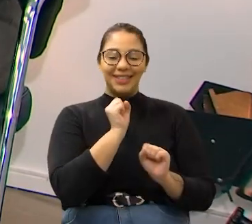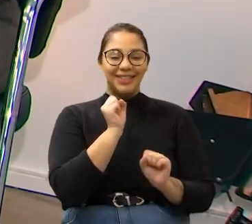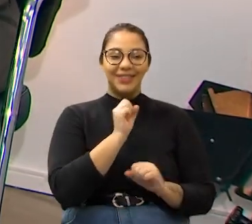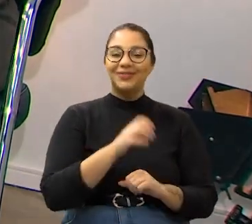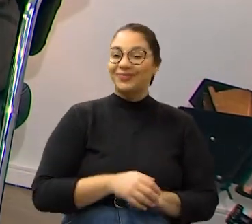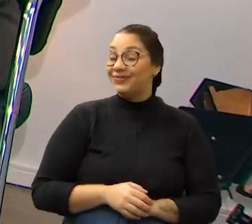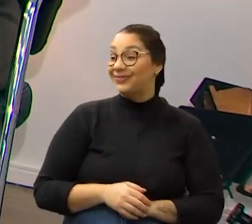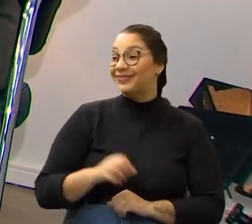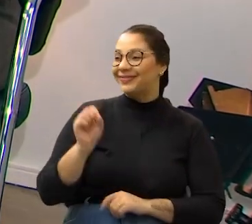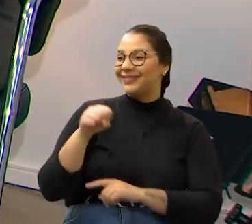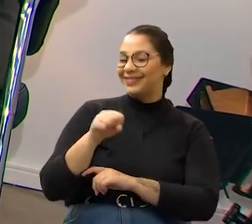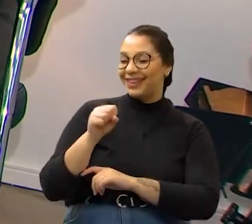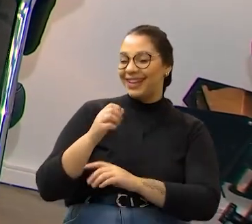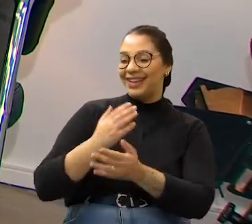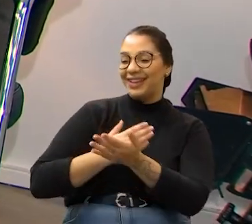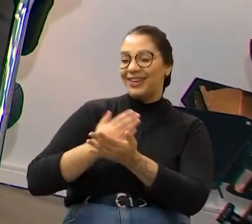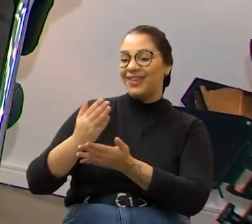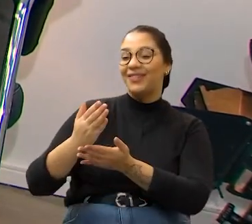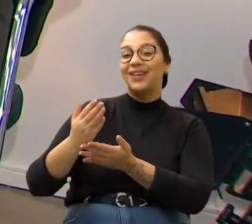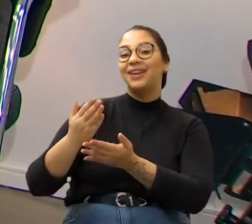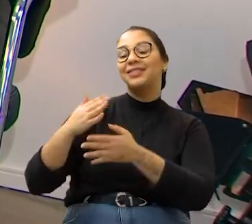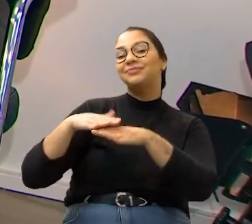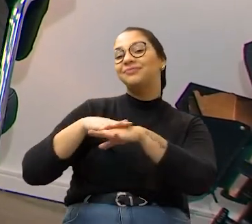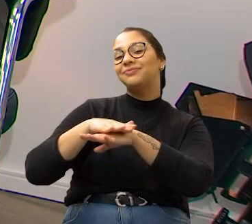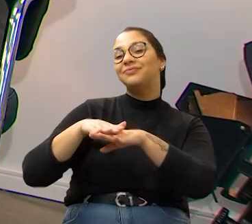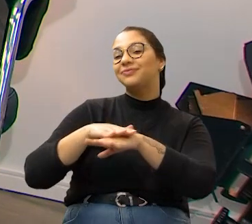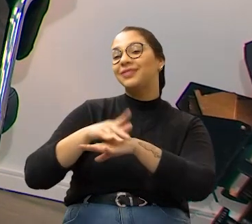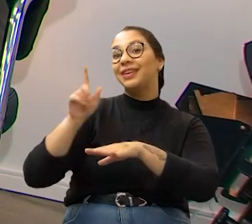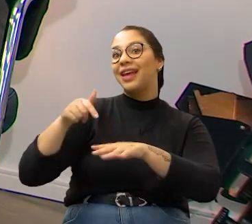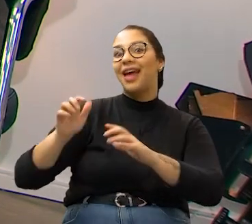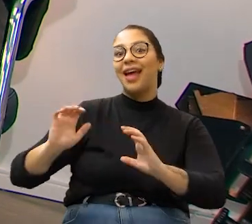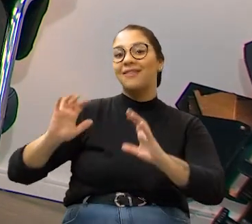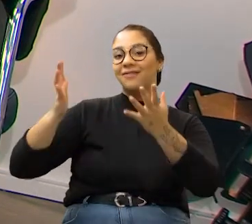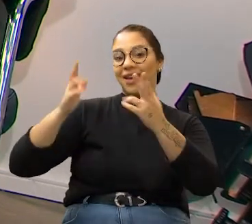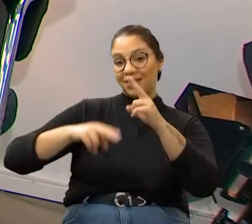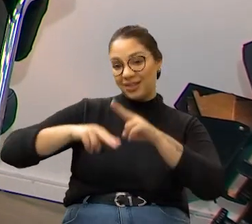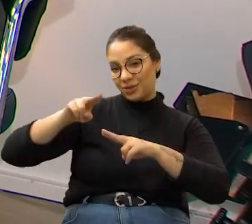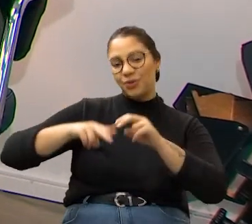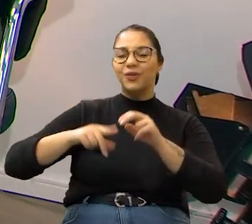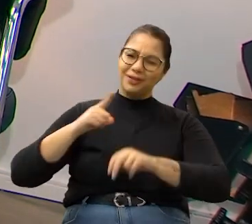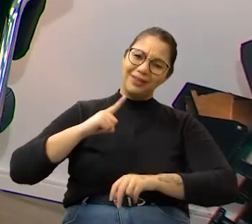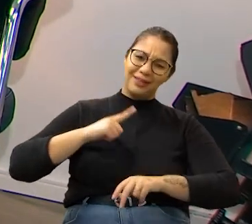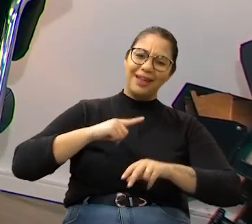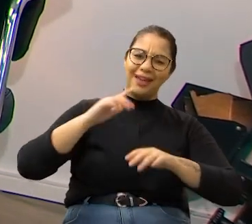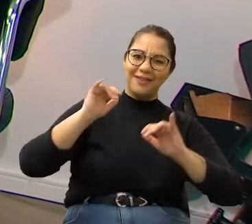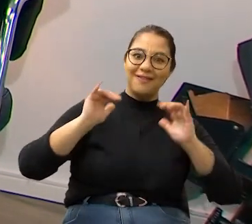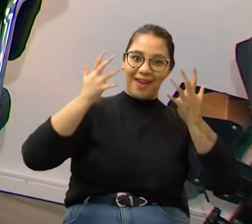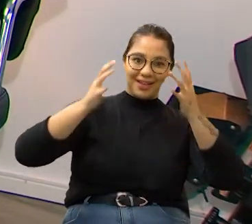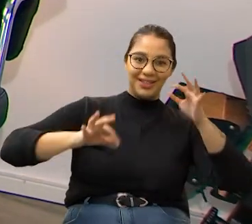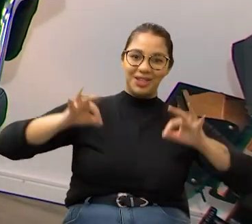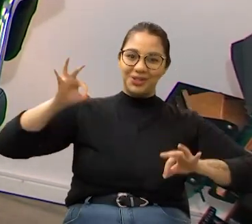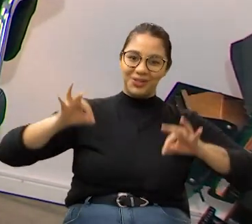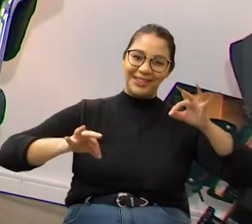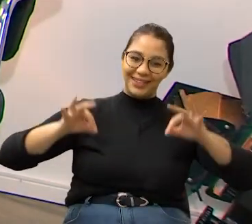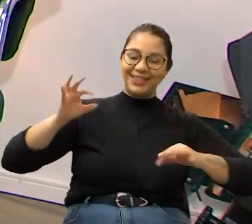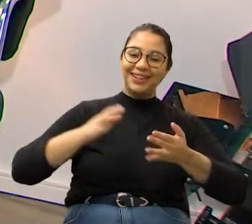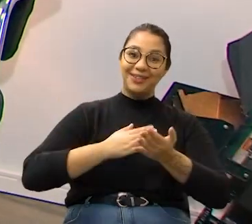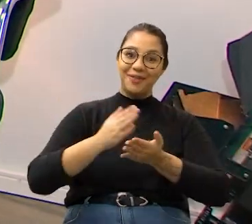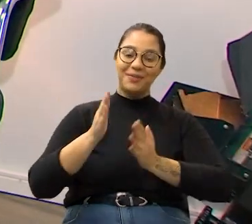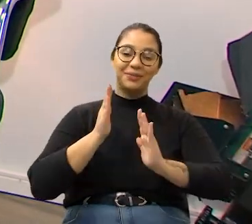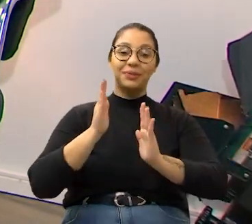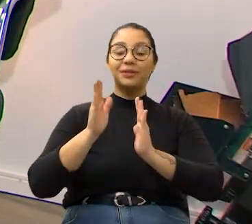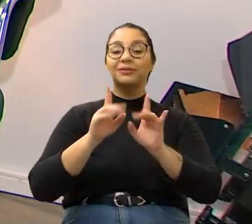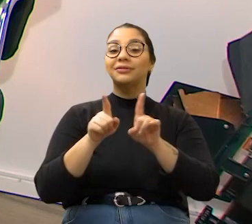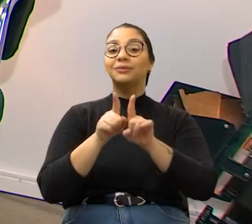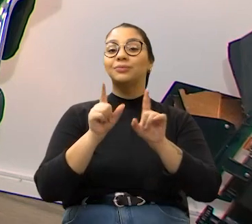a gente já começa falando de uma das comemorações de junho, além das festas juninas que começam nesse período,